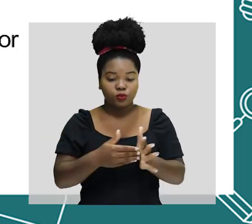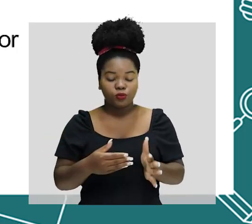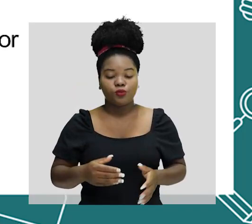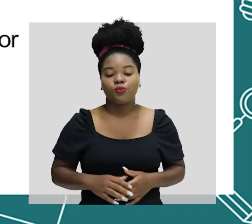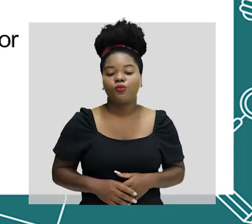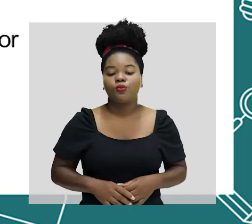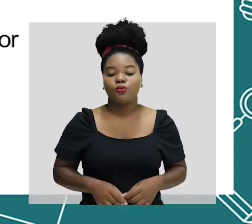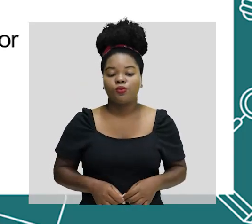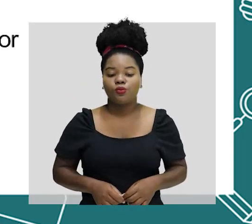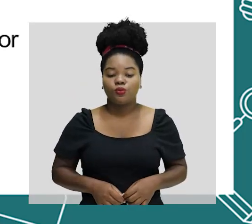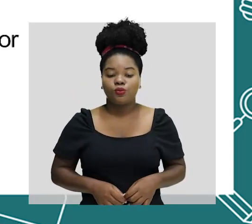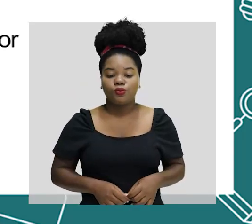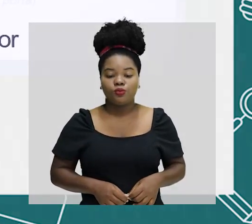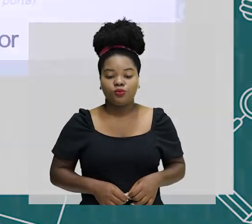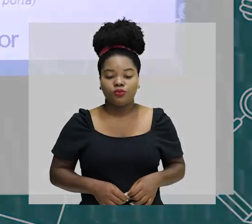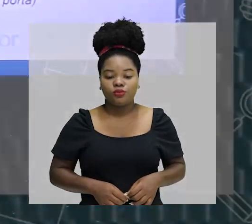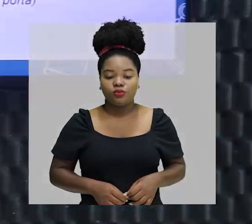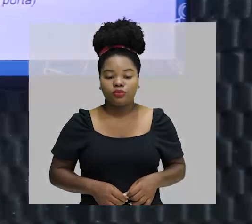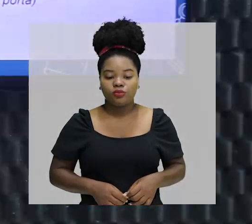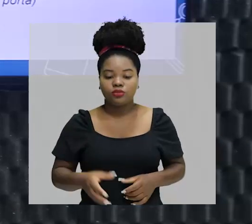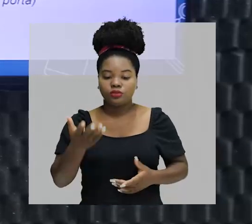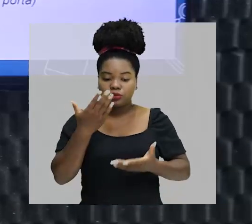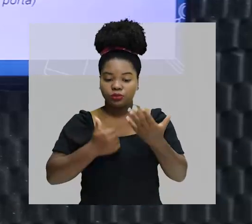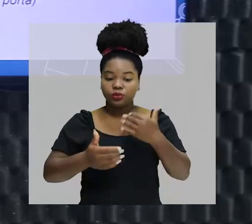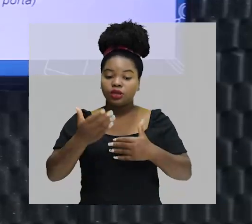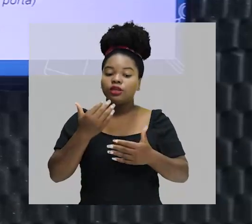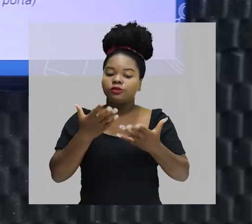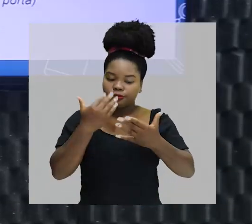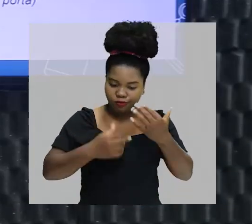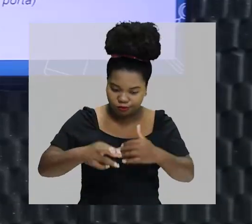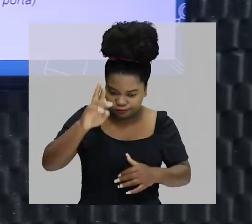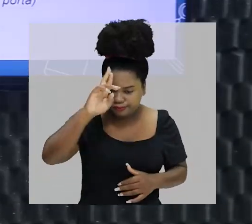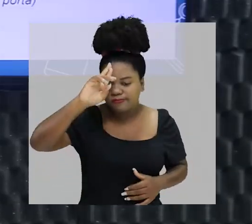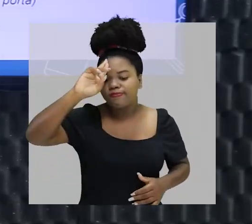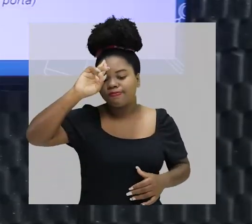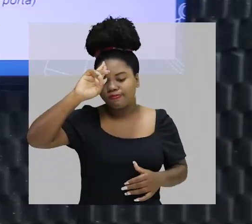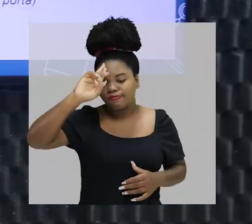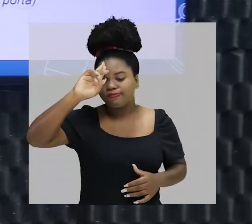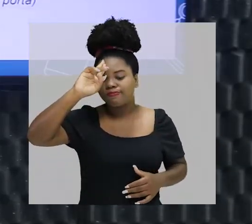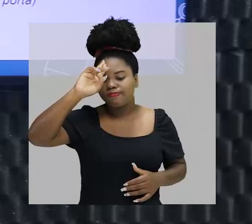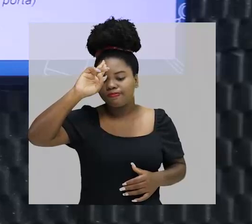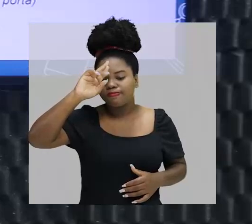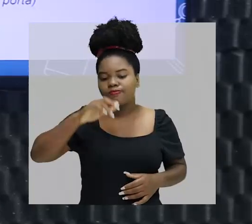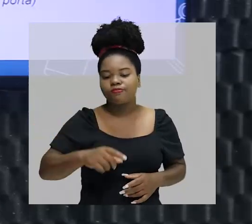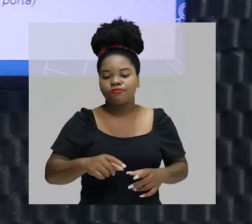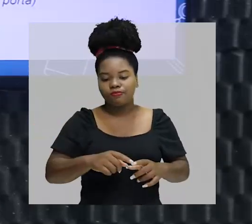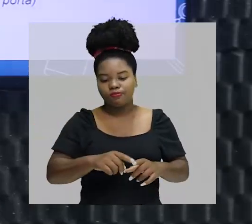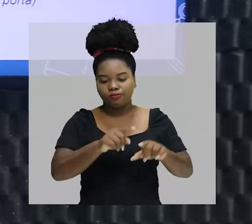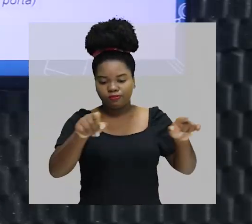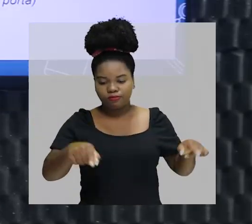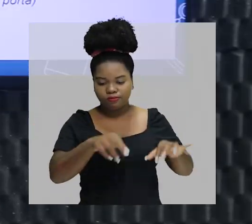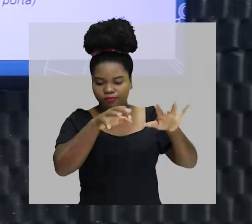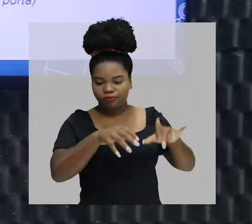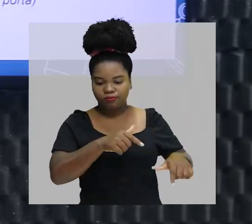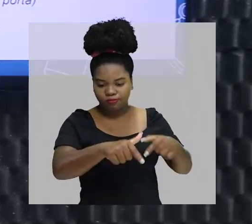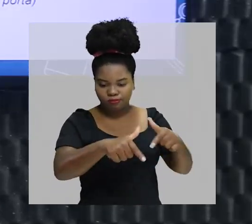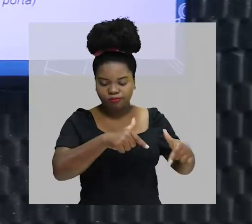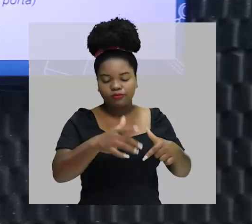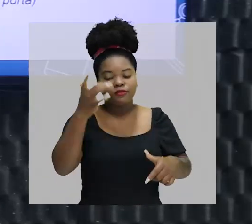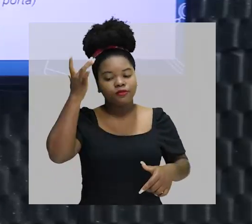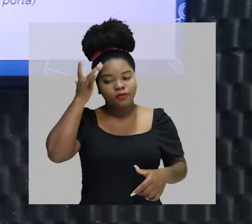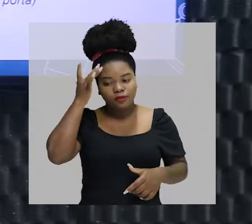having lunch at the office tomorrow. Eu almoçarei ou eu estarei almoçando no